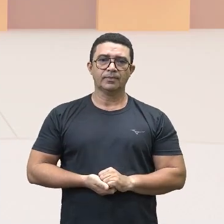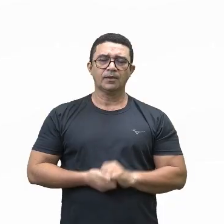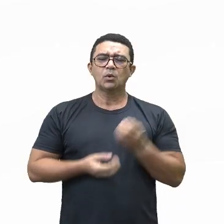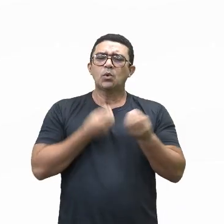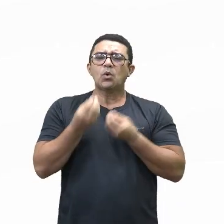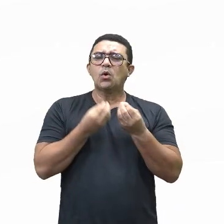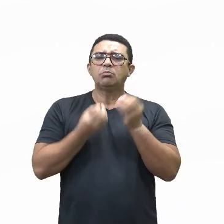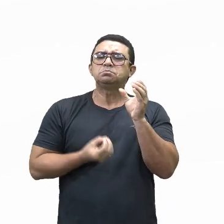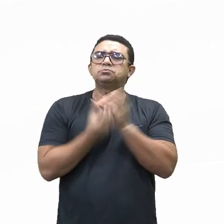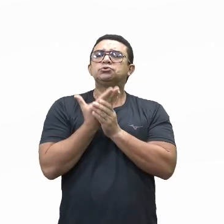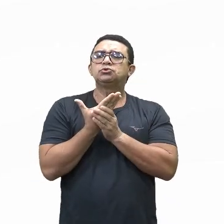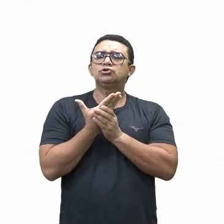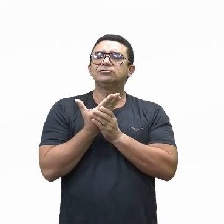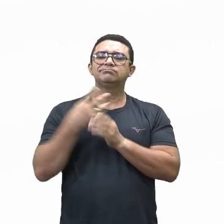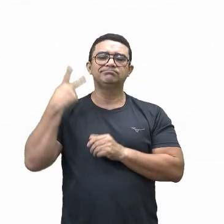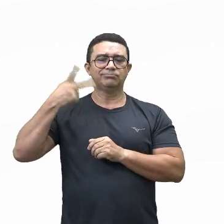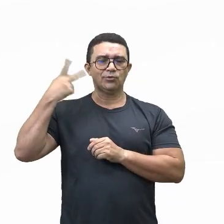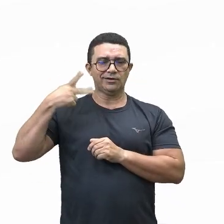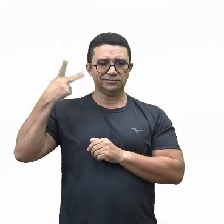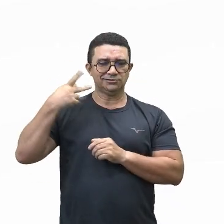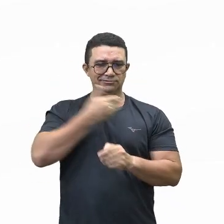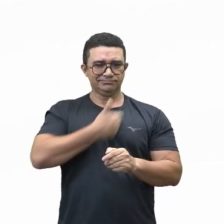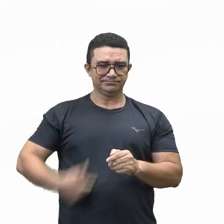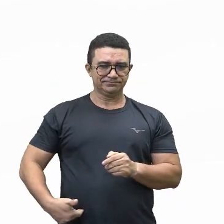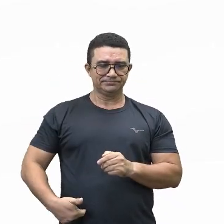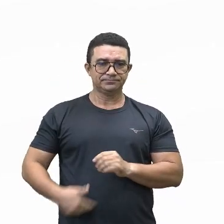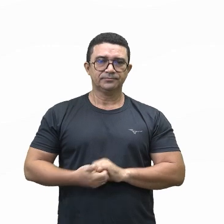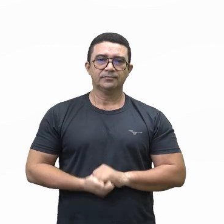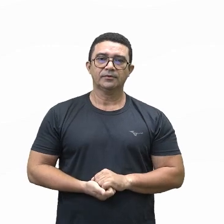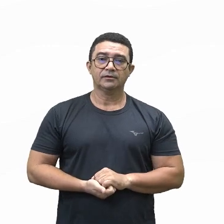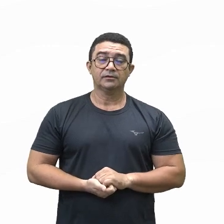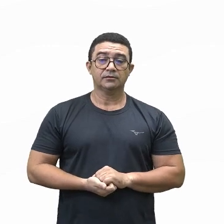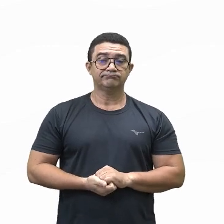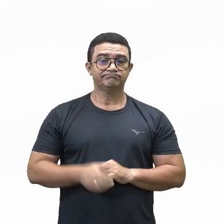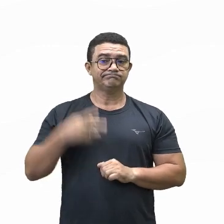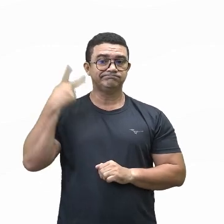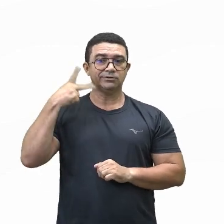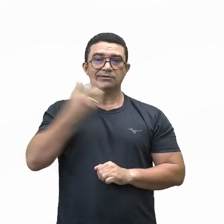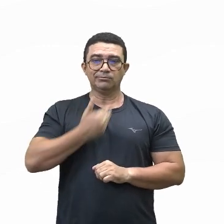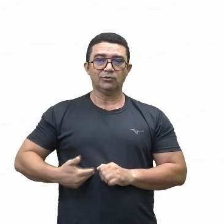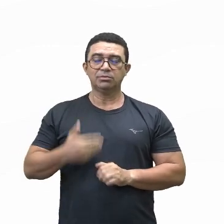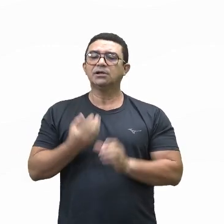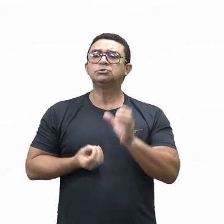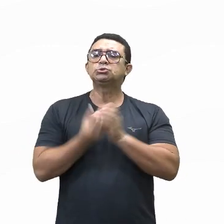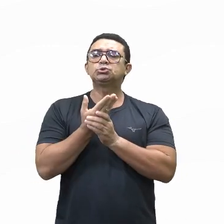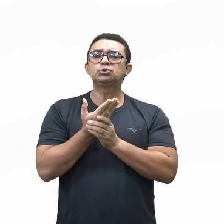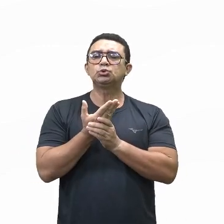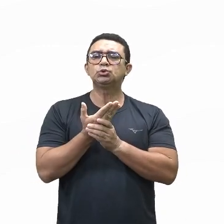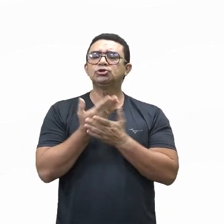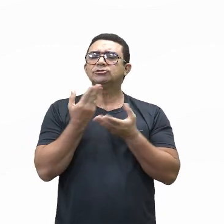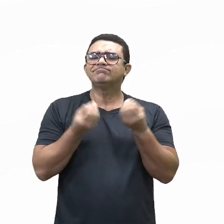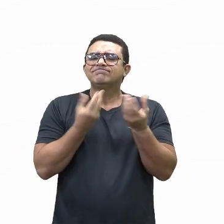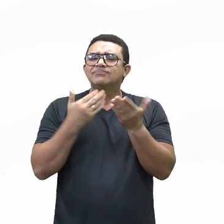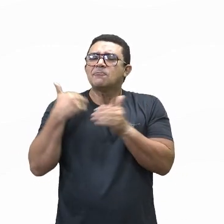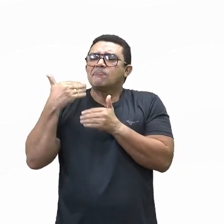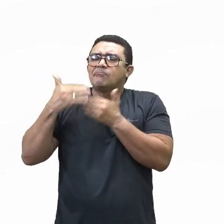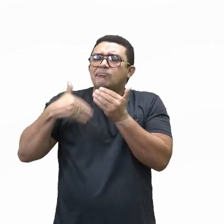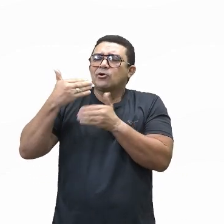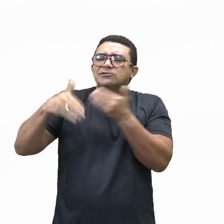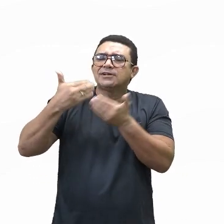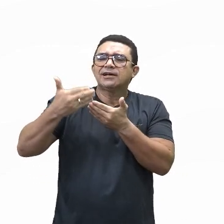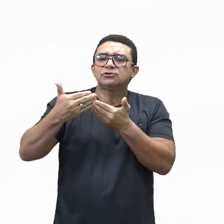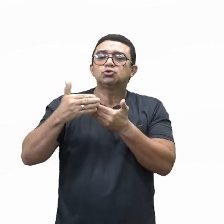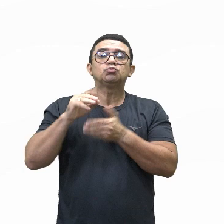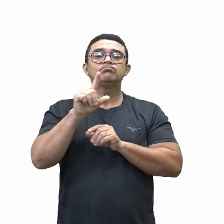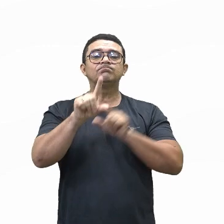nascem essas políticas? Como elas nascem? As políticas públicas surgem de um processo de